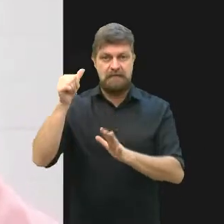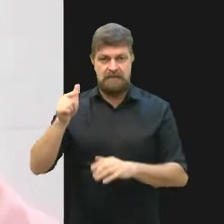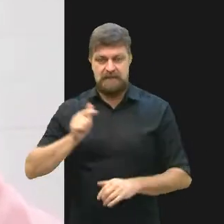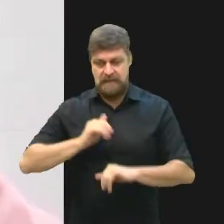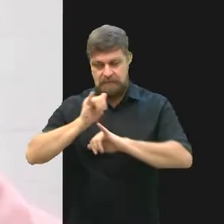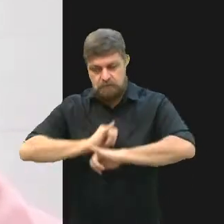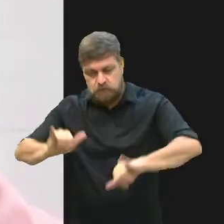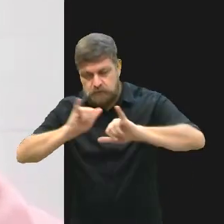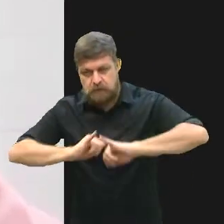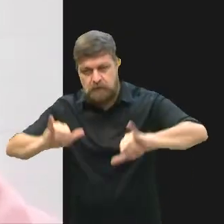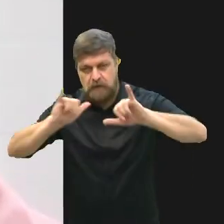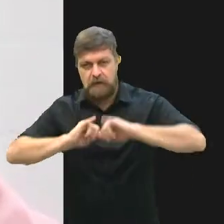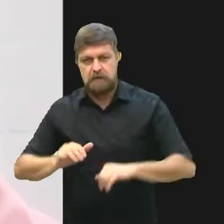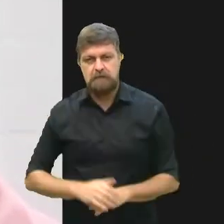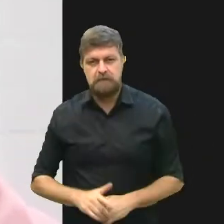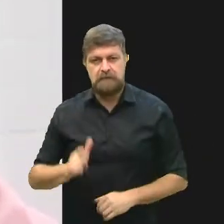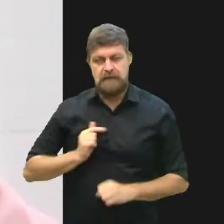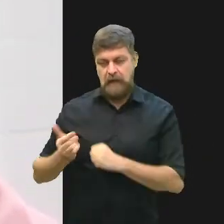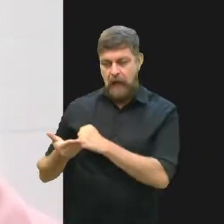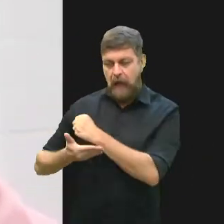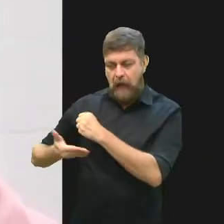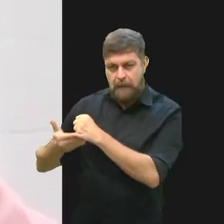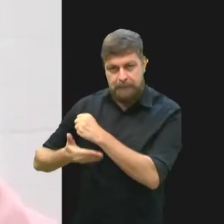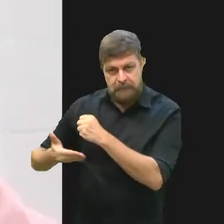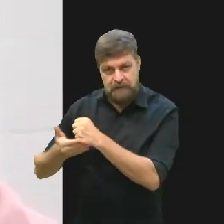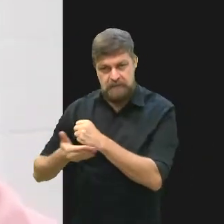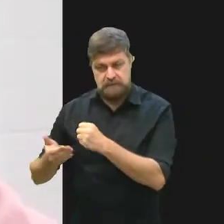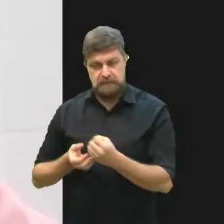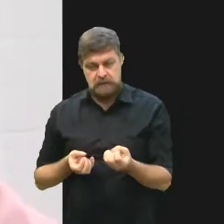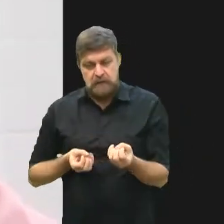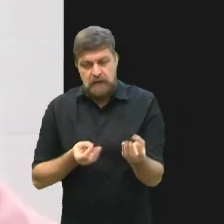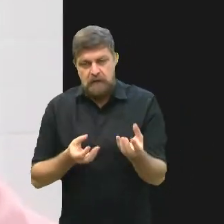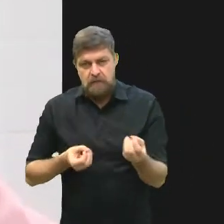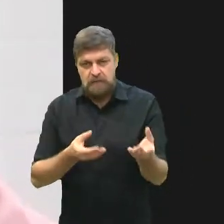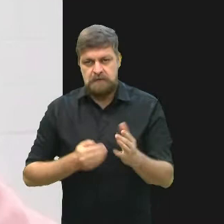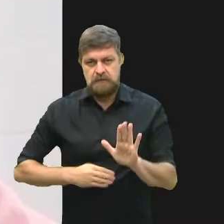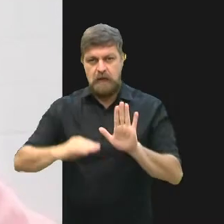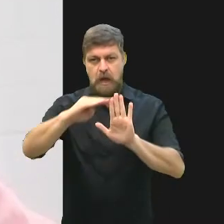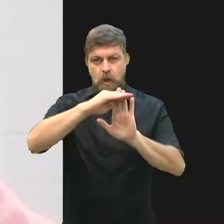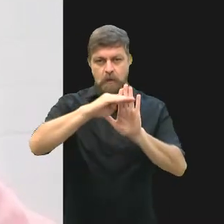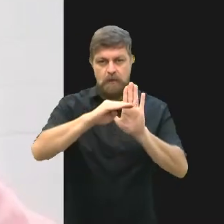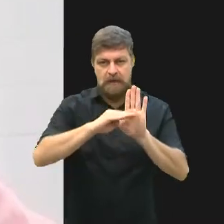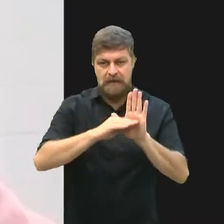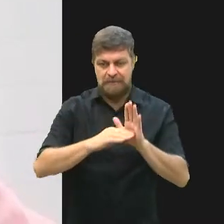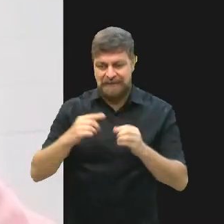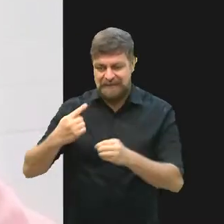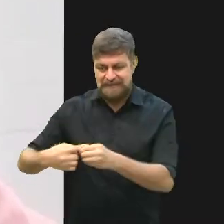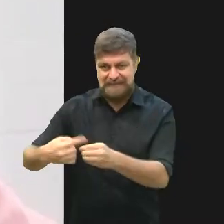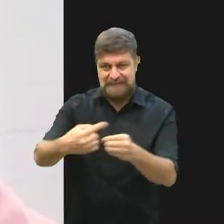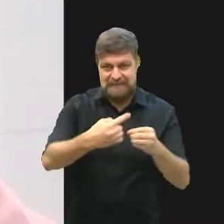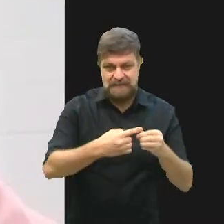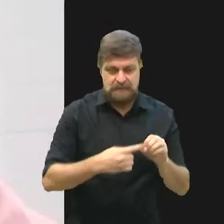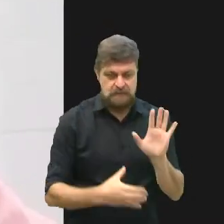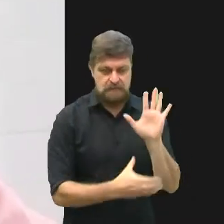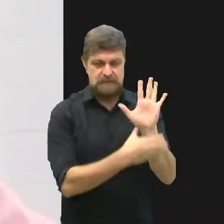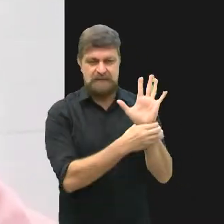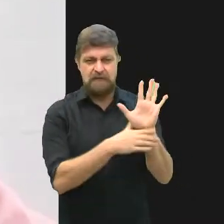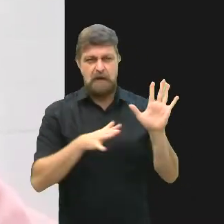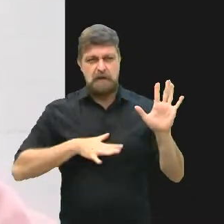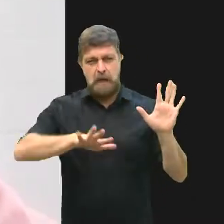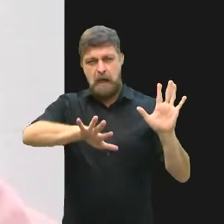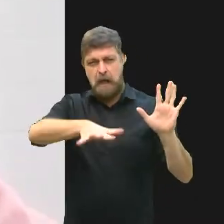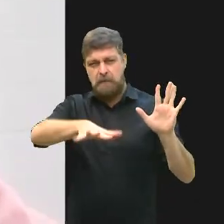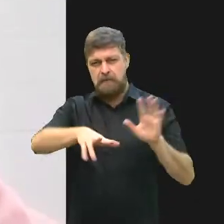divulgado, e ele é feito com base nas informações do programa Cidades Sustentáveis, que reúne aí mais